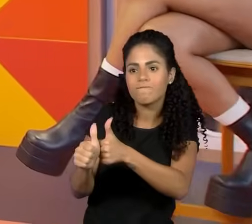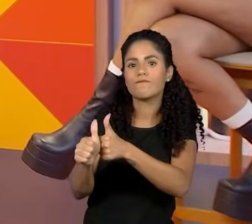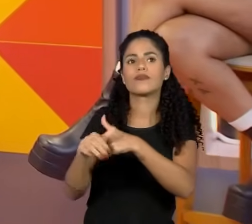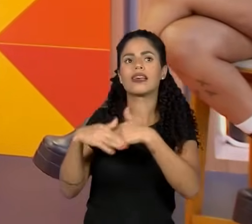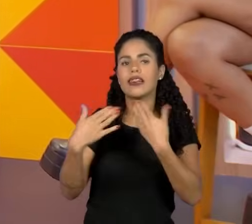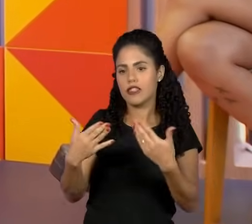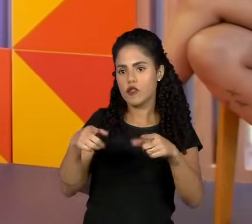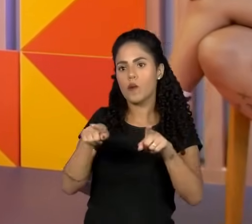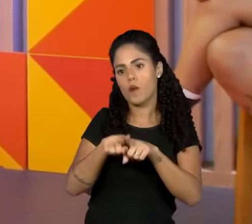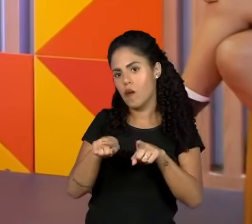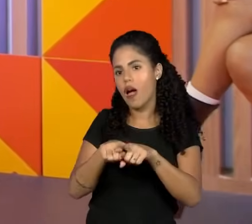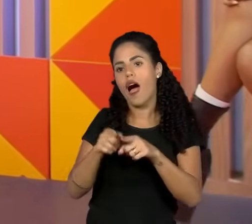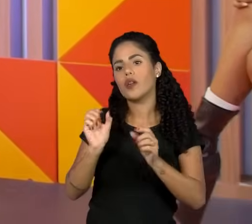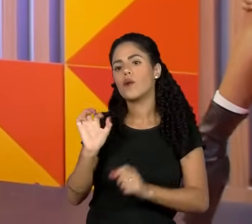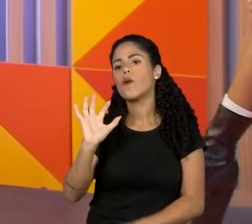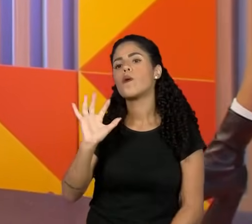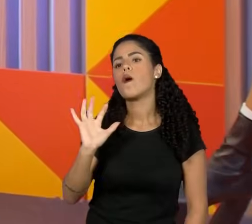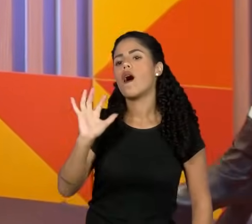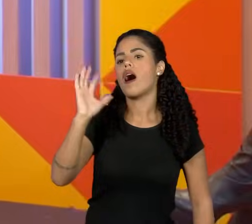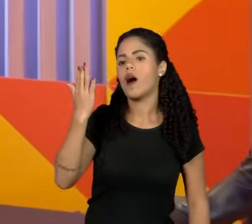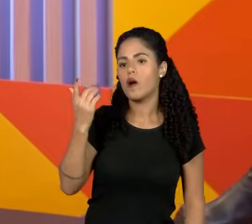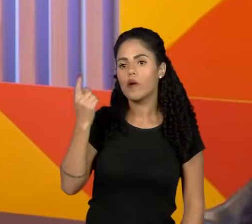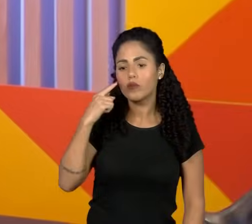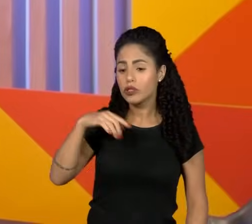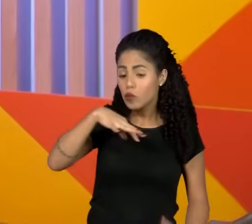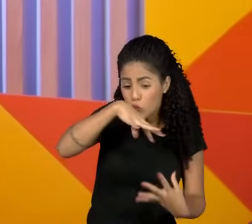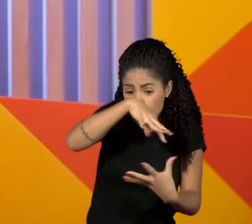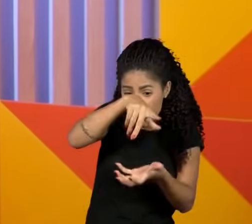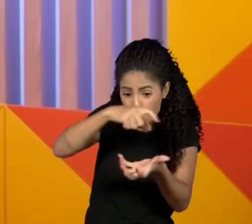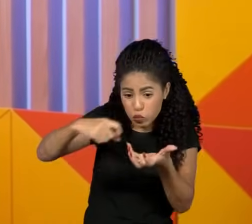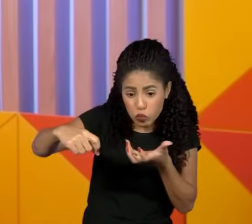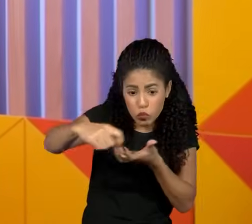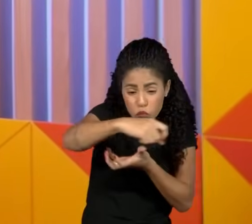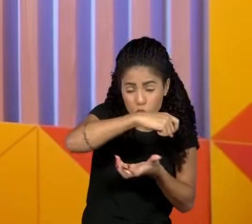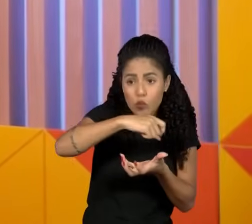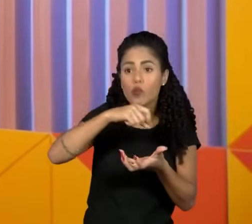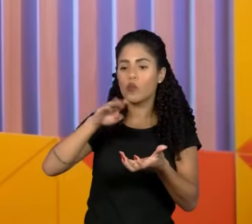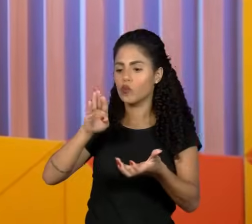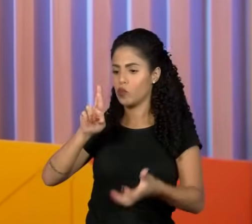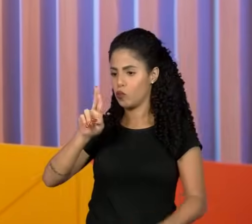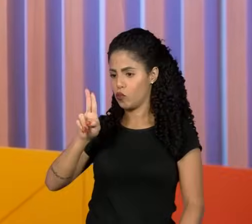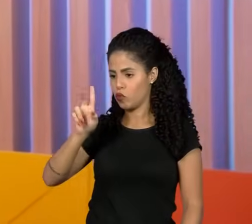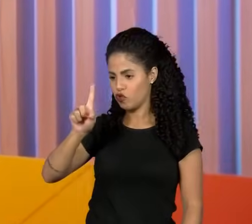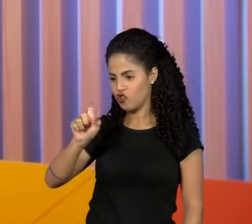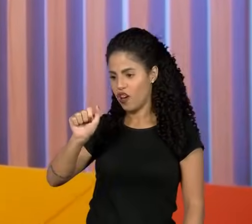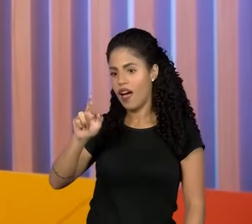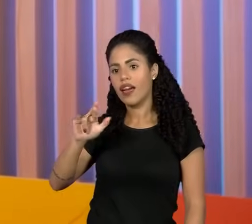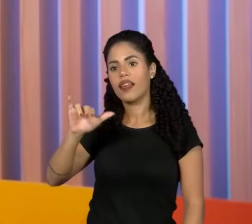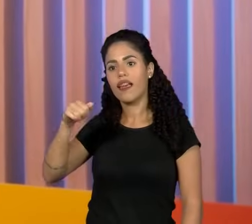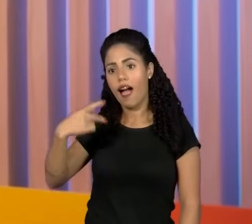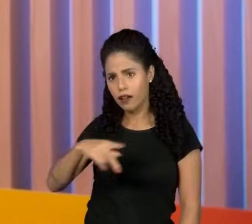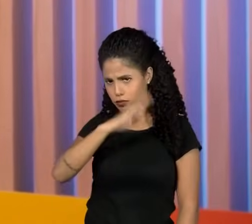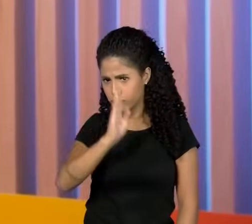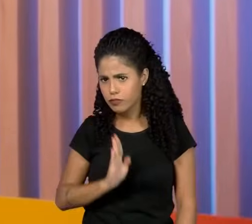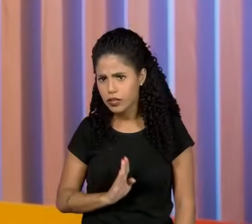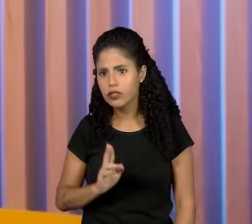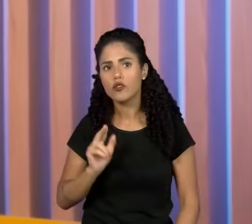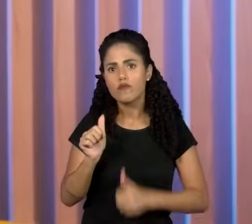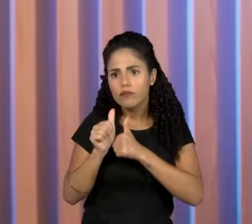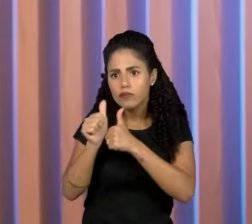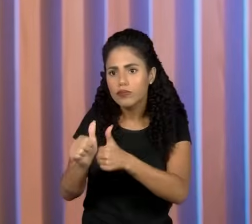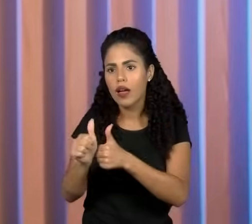A bruxaria nasceu no mundo todo, mas a gente que segue a bruxaria aqui no Brasil, a